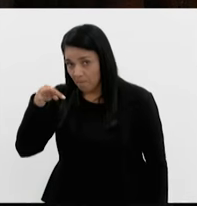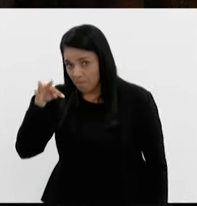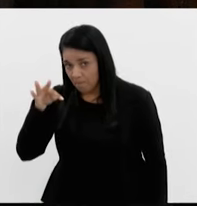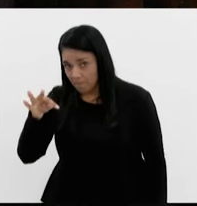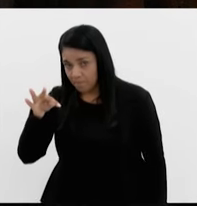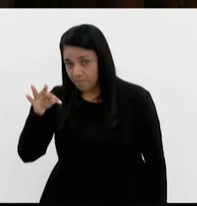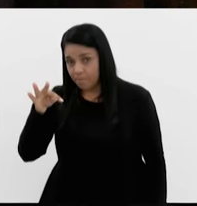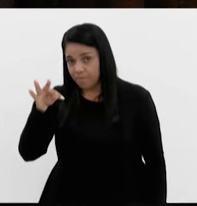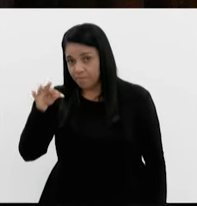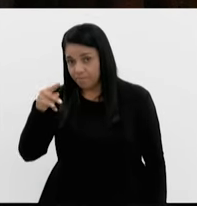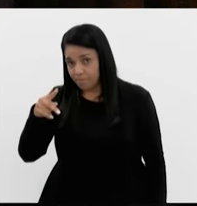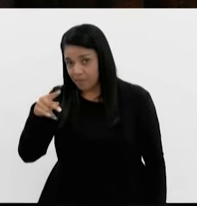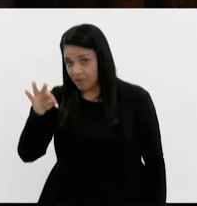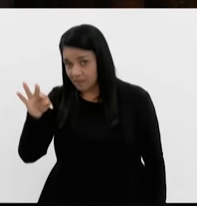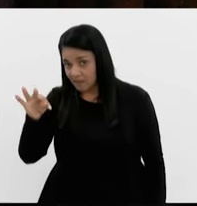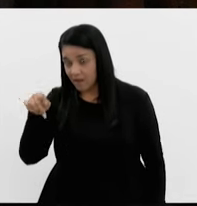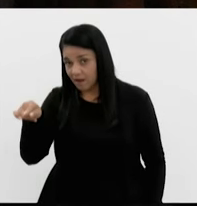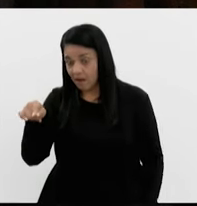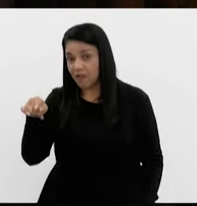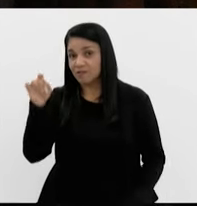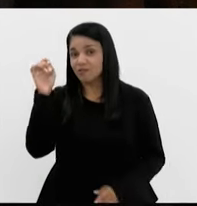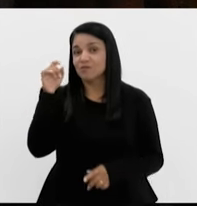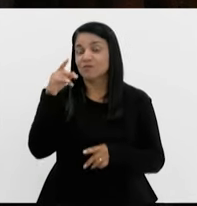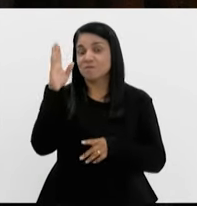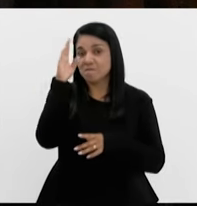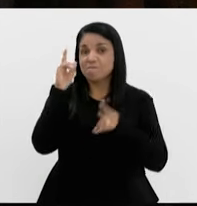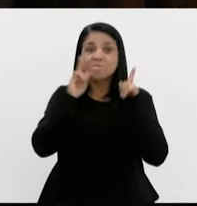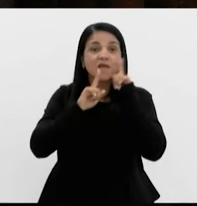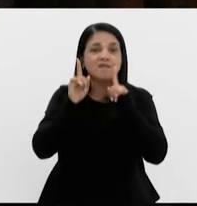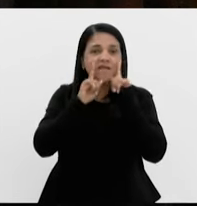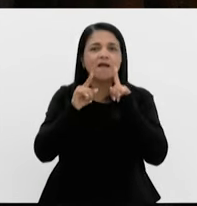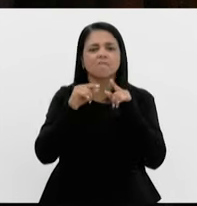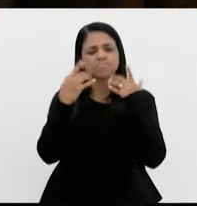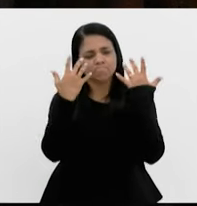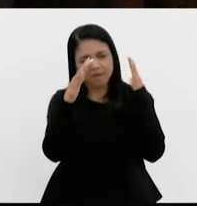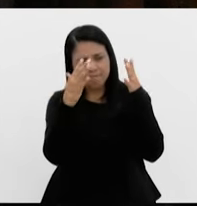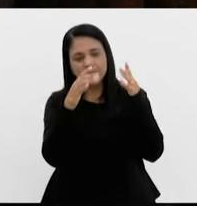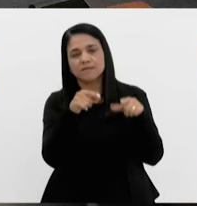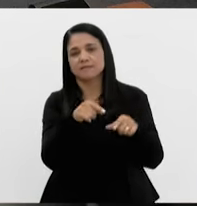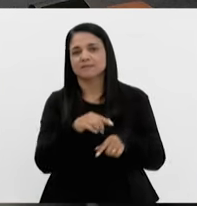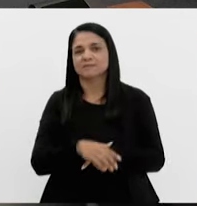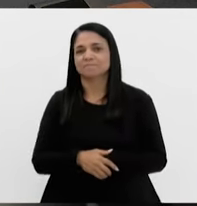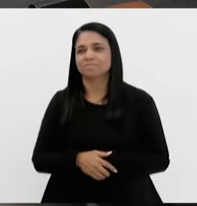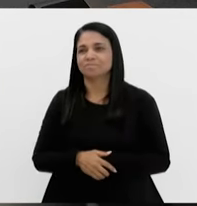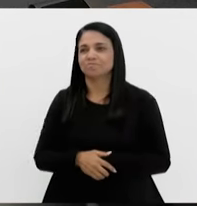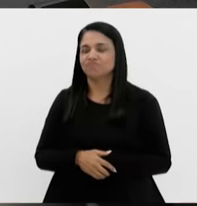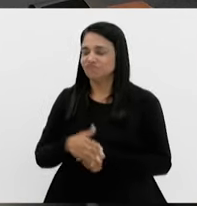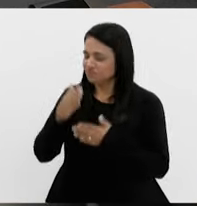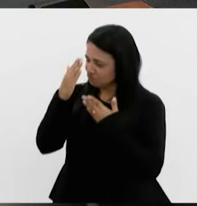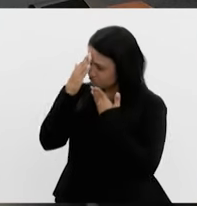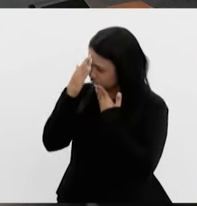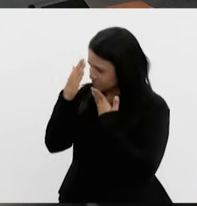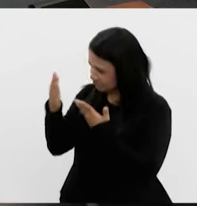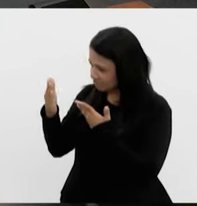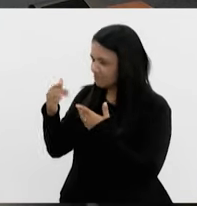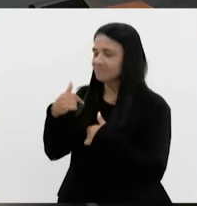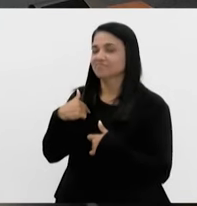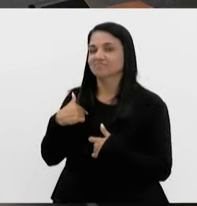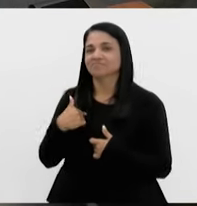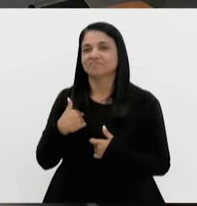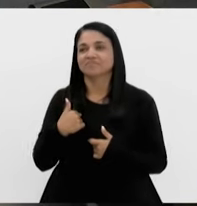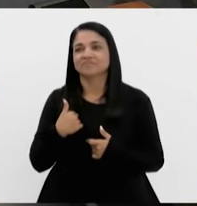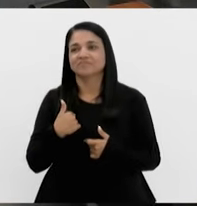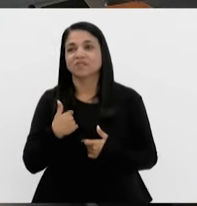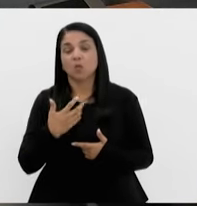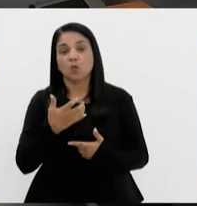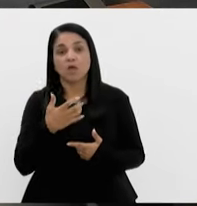Brasil que é em maric Então parabéns vossa excelência obrigado pela parte Deputado Rodrigo Mori primeiro dizer